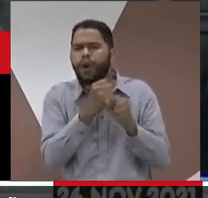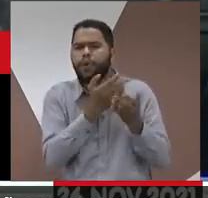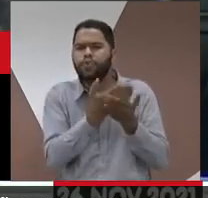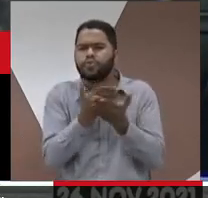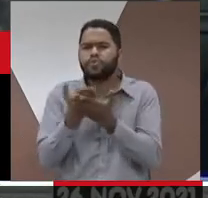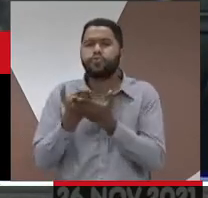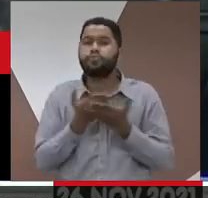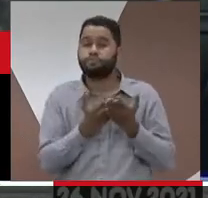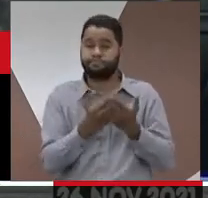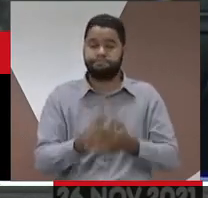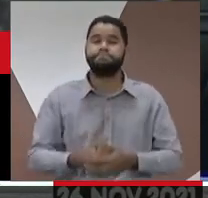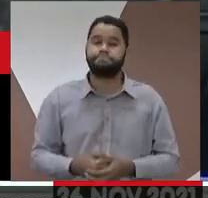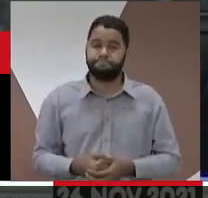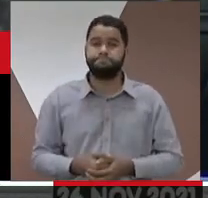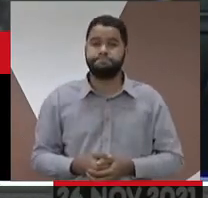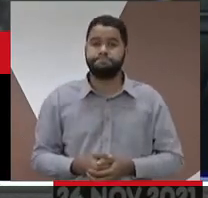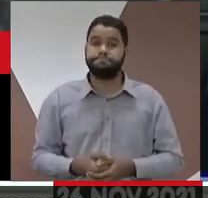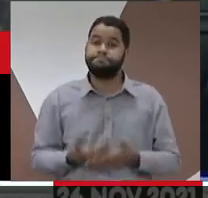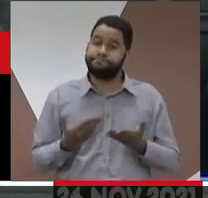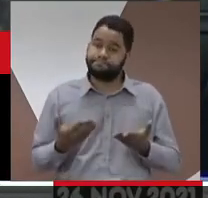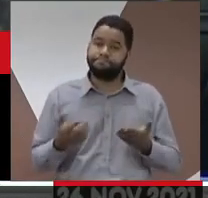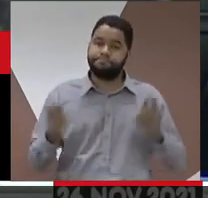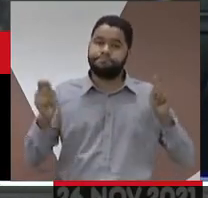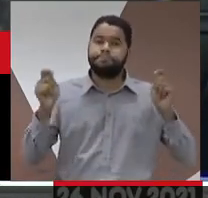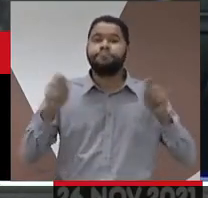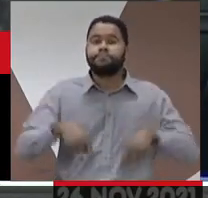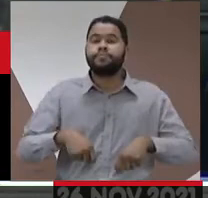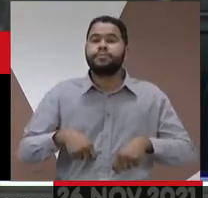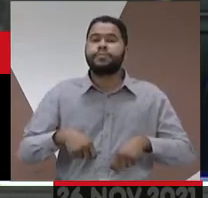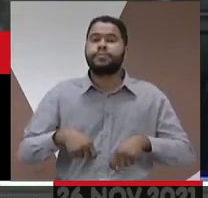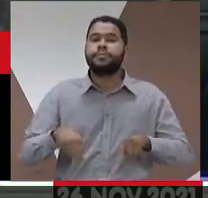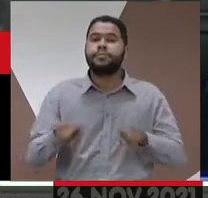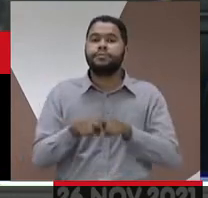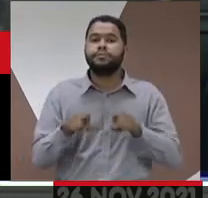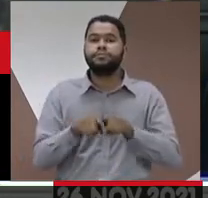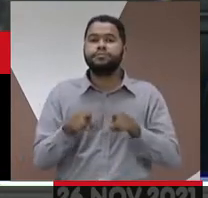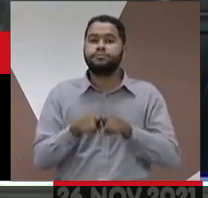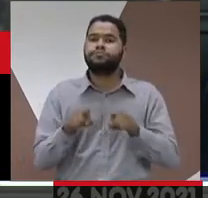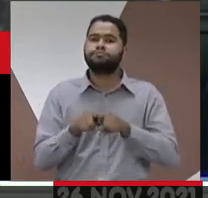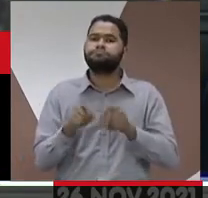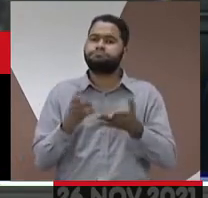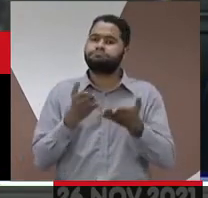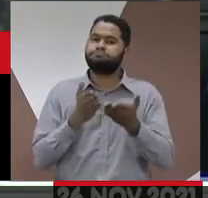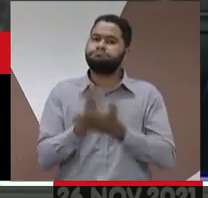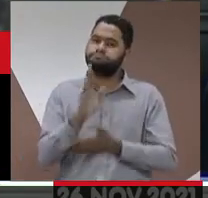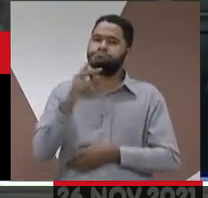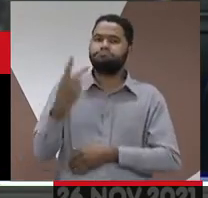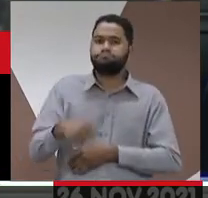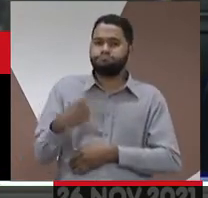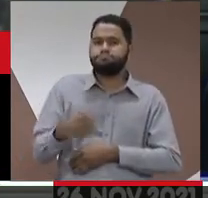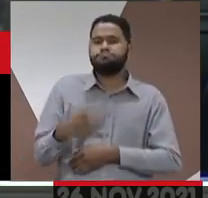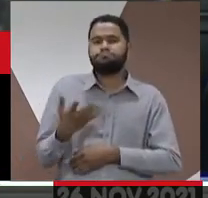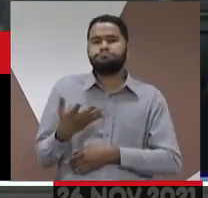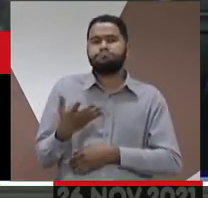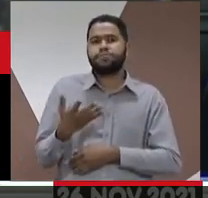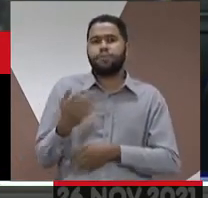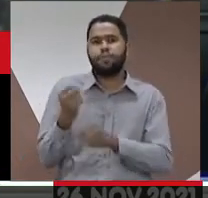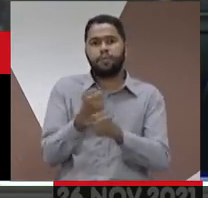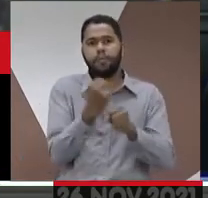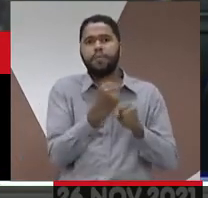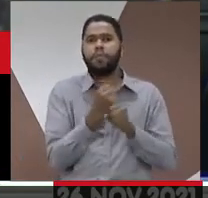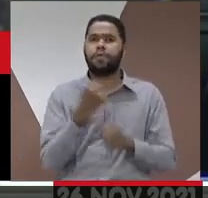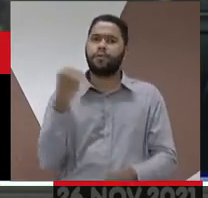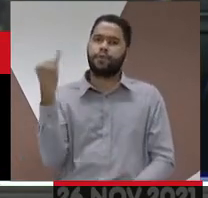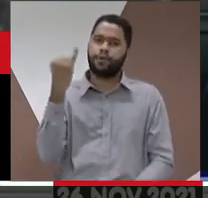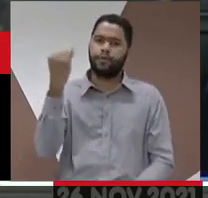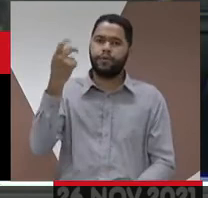feitos. Só assim poderemos dar também o aval desta casa para uma obra que é tão